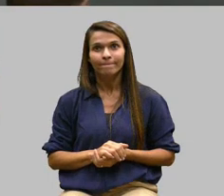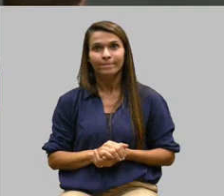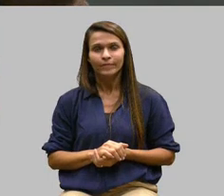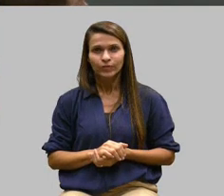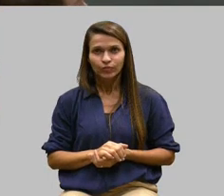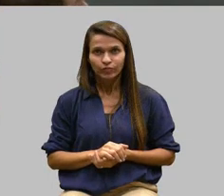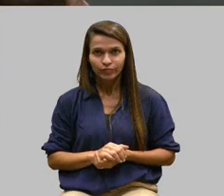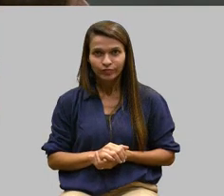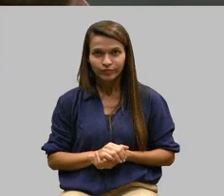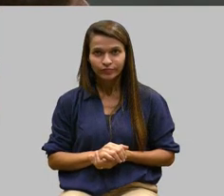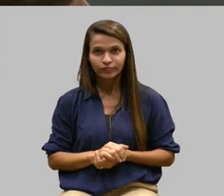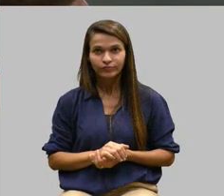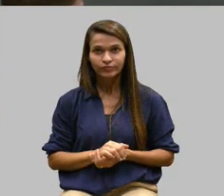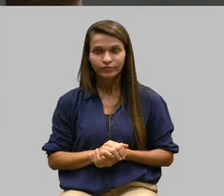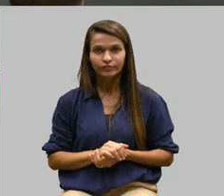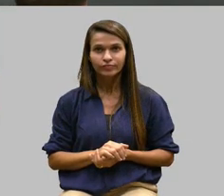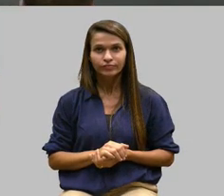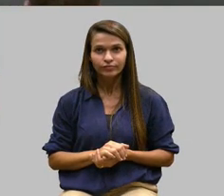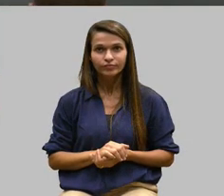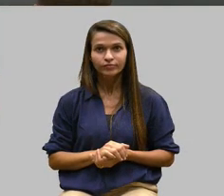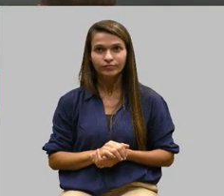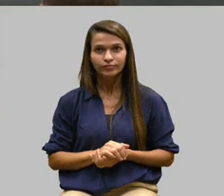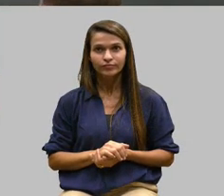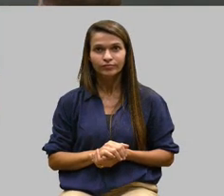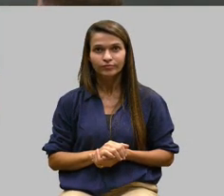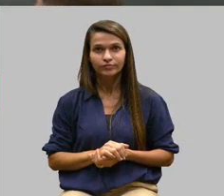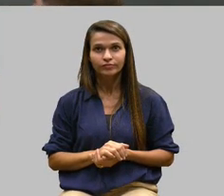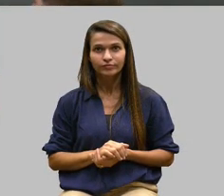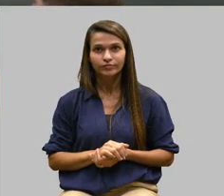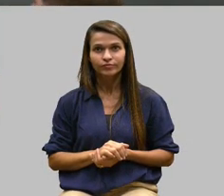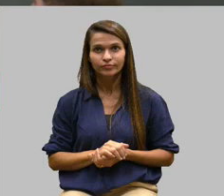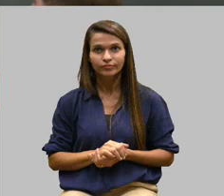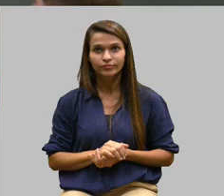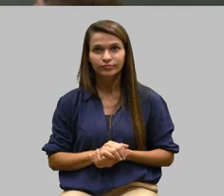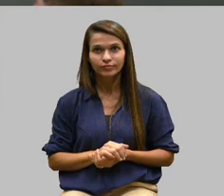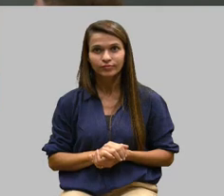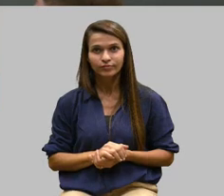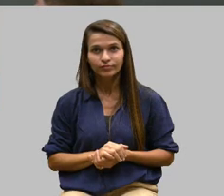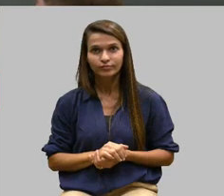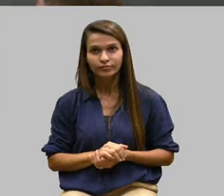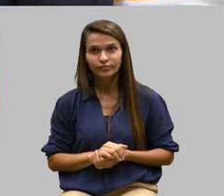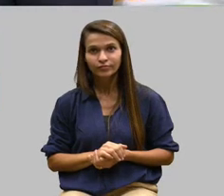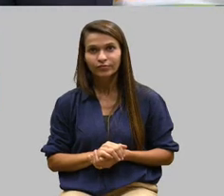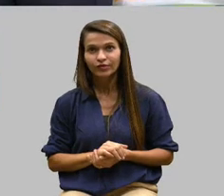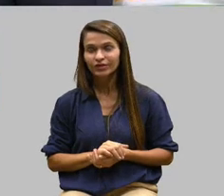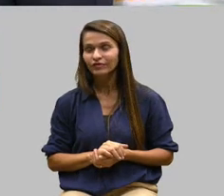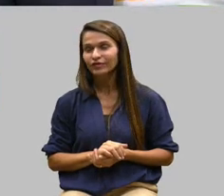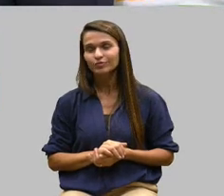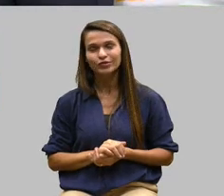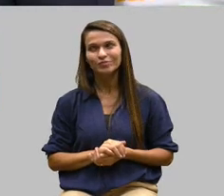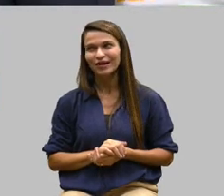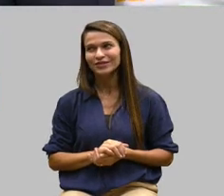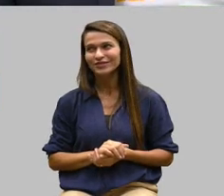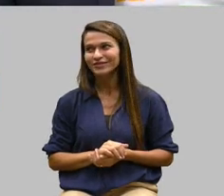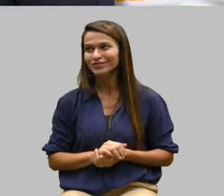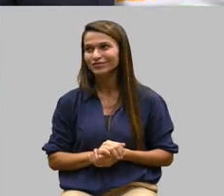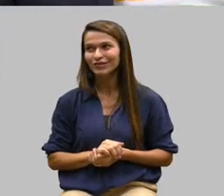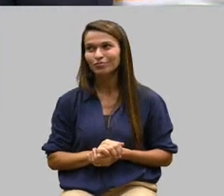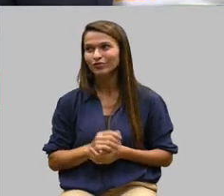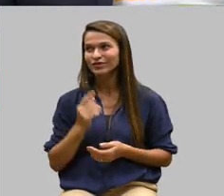seus Deputado Fundação em nome de quem eu cumprimento todos os demais componentes desta mesa senhoras e senhores